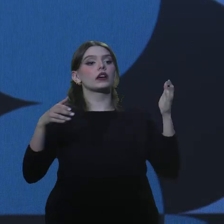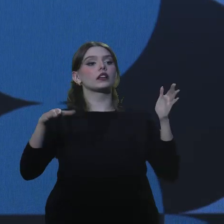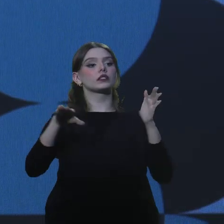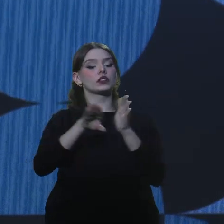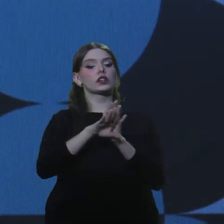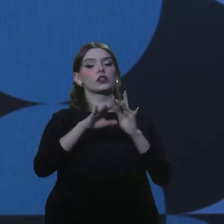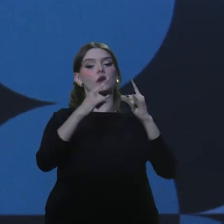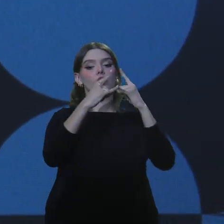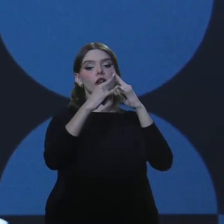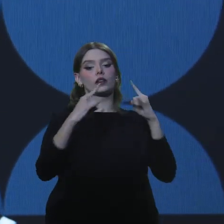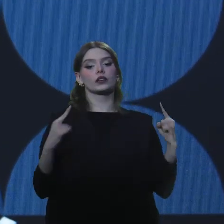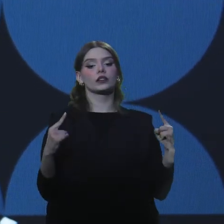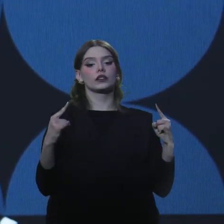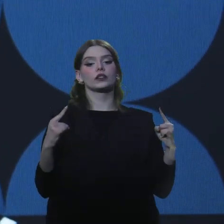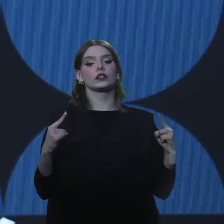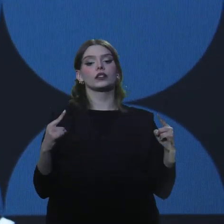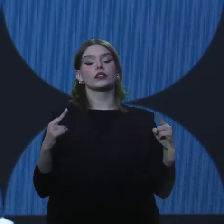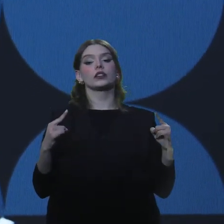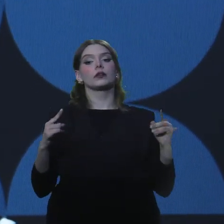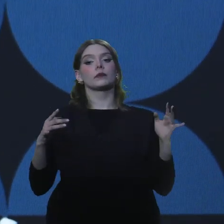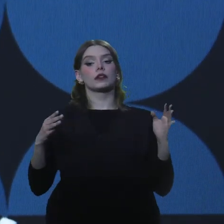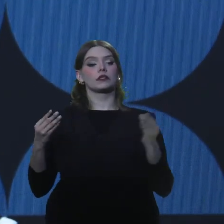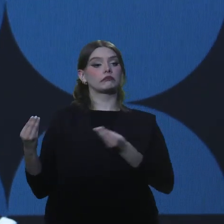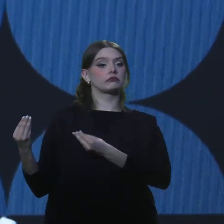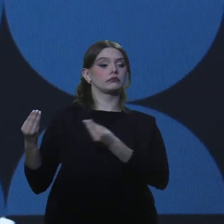de jovem, de mochila de jovem, e foi levar